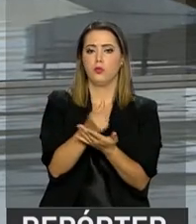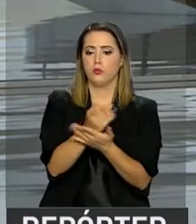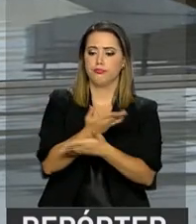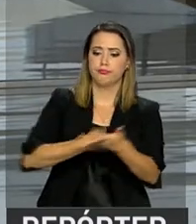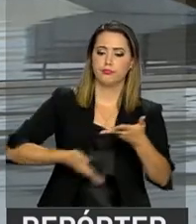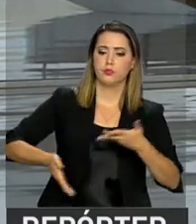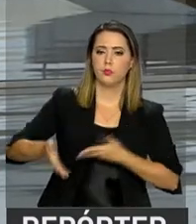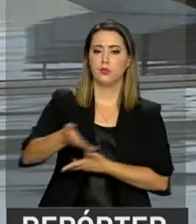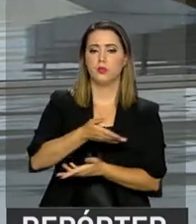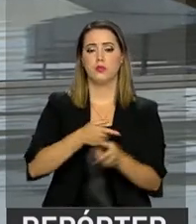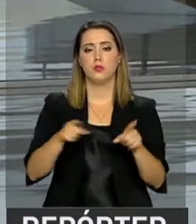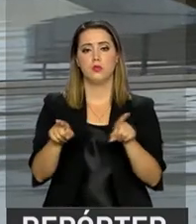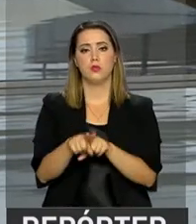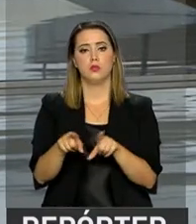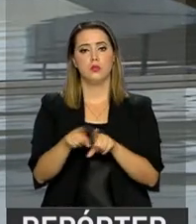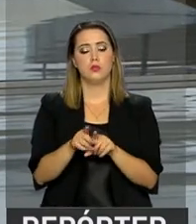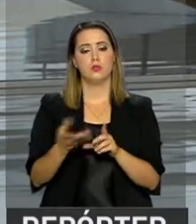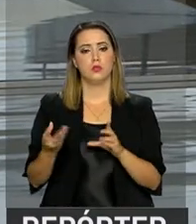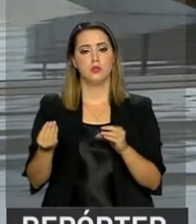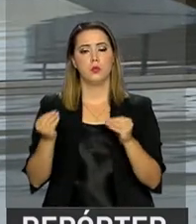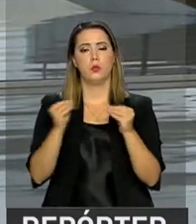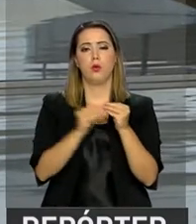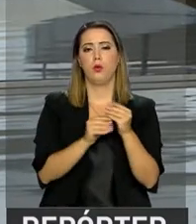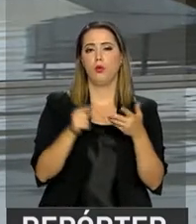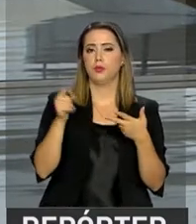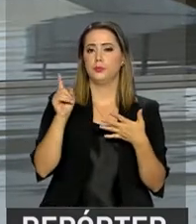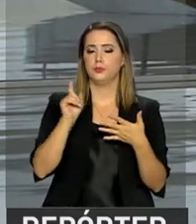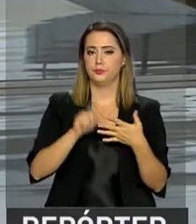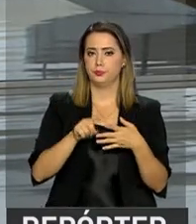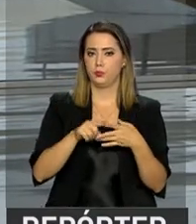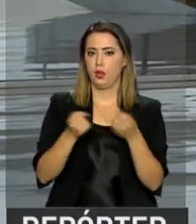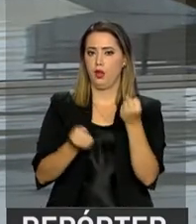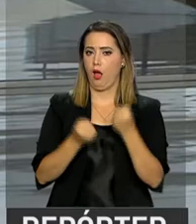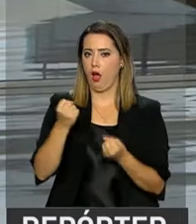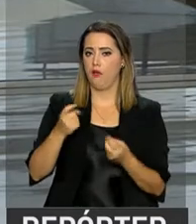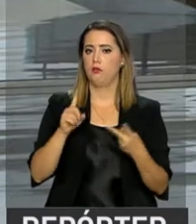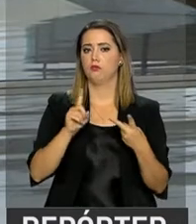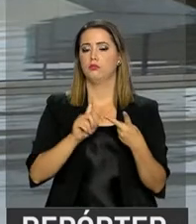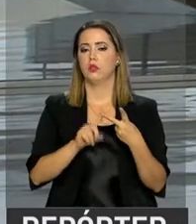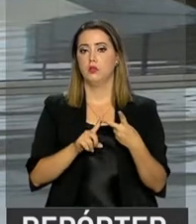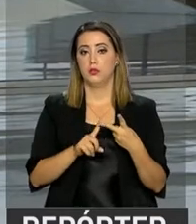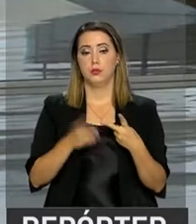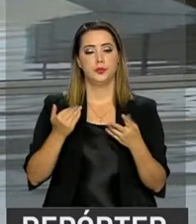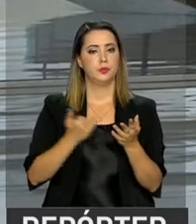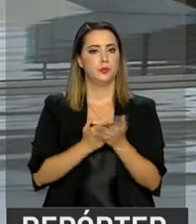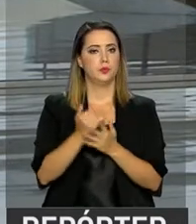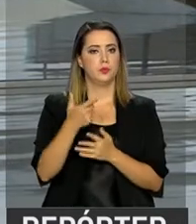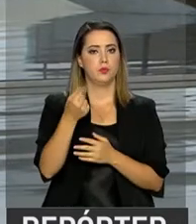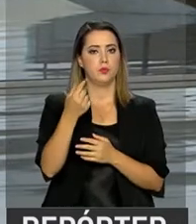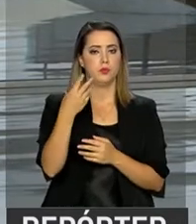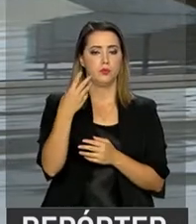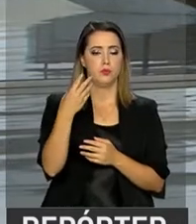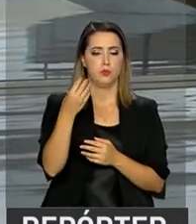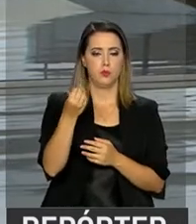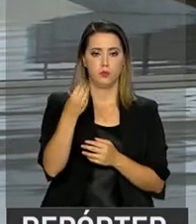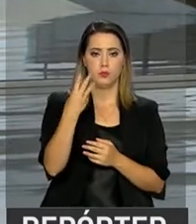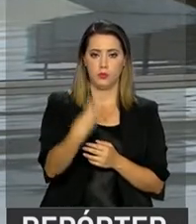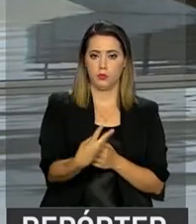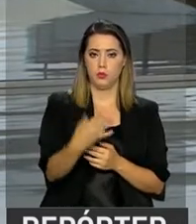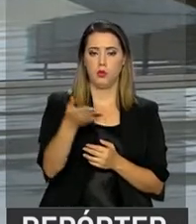ampliados que também incluem o segmento de veículos e autopeças desde de 2013 ou seja